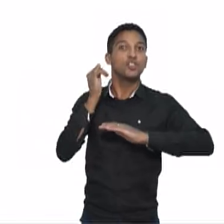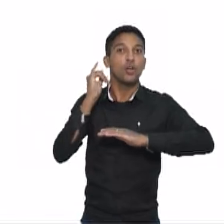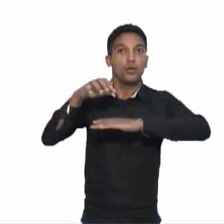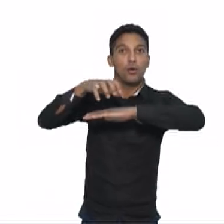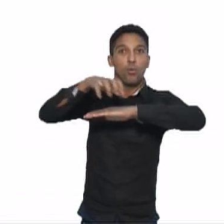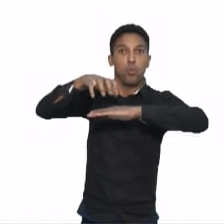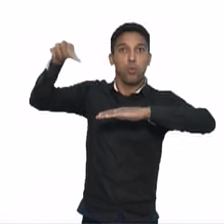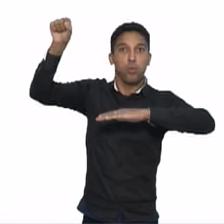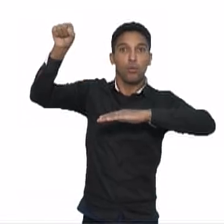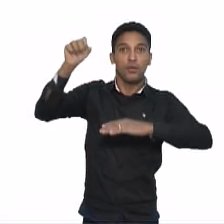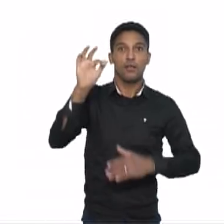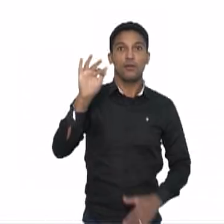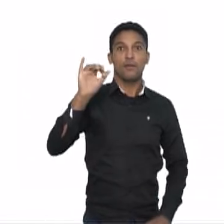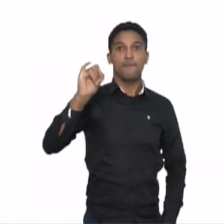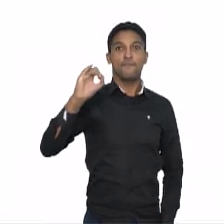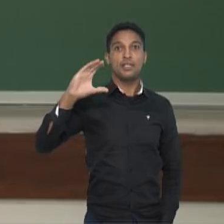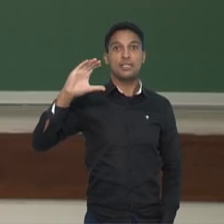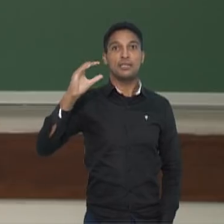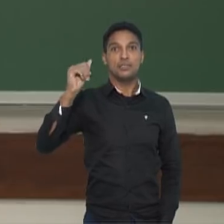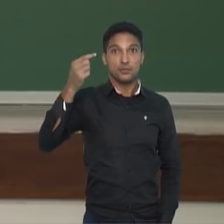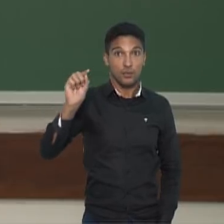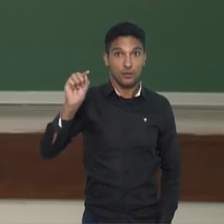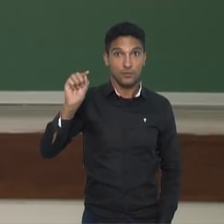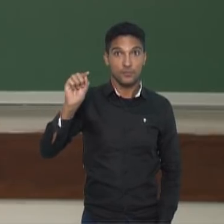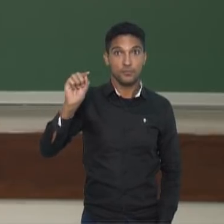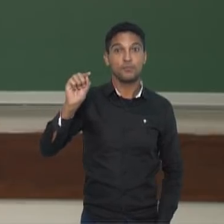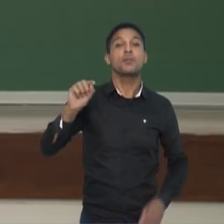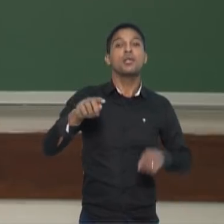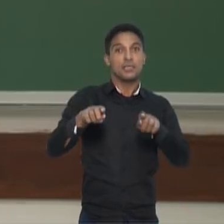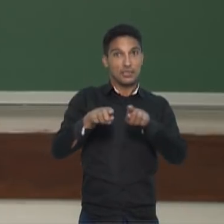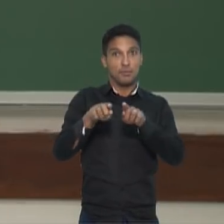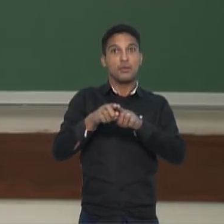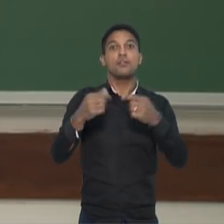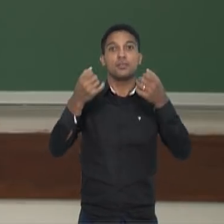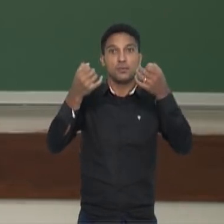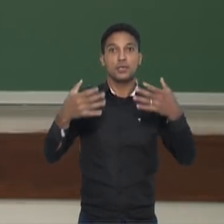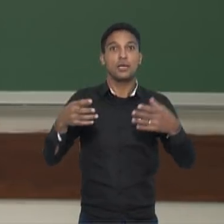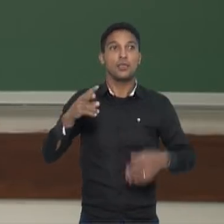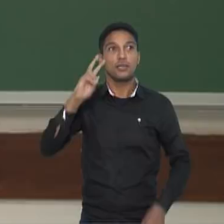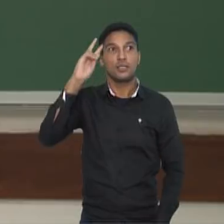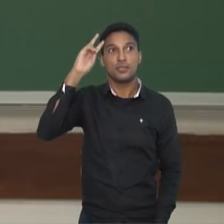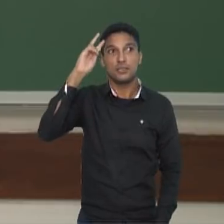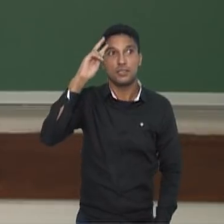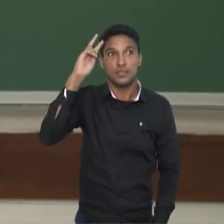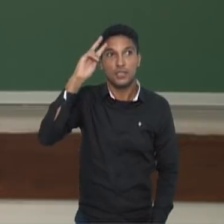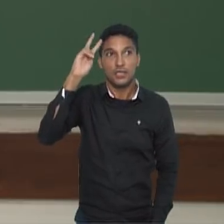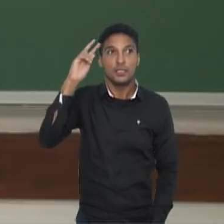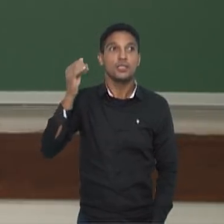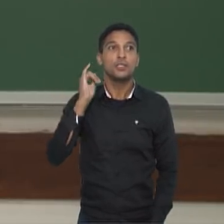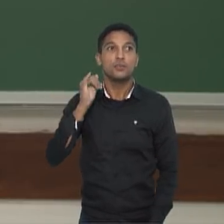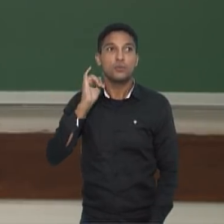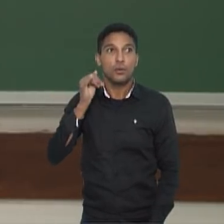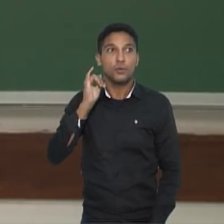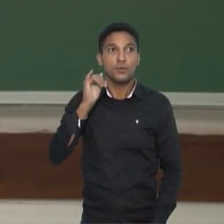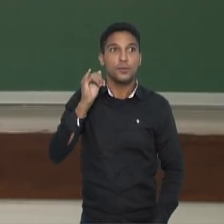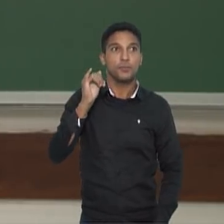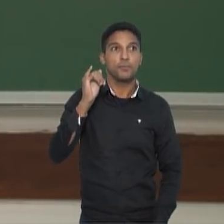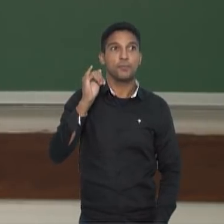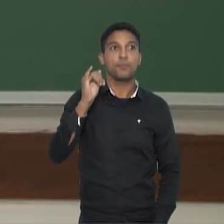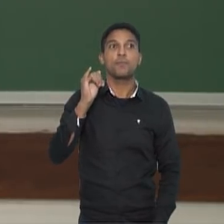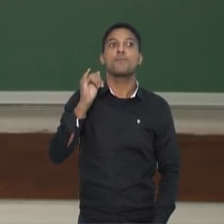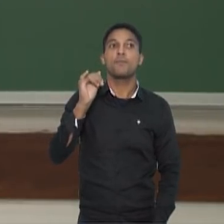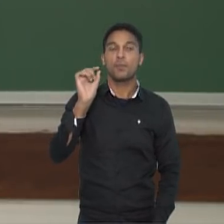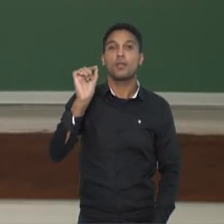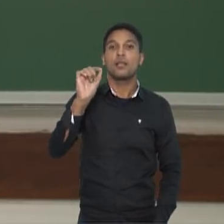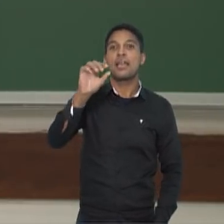são essas histórias que são em partes, né, e que tem uma continuidade entre elas. A gente vai falar da importância